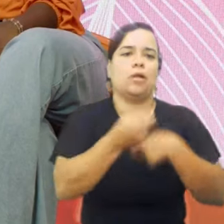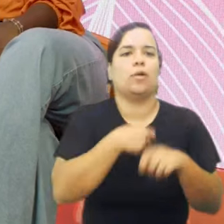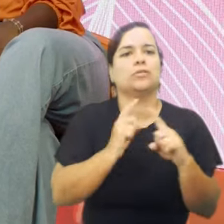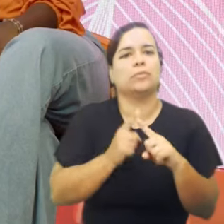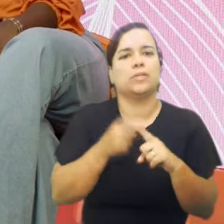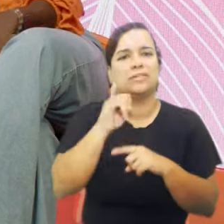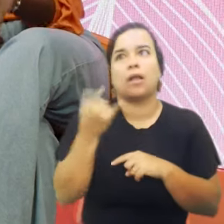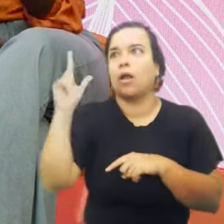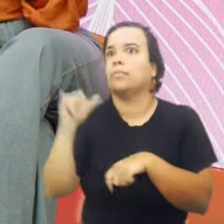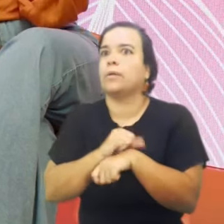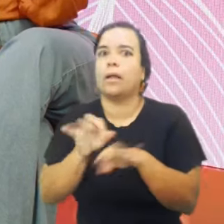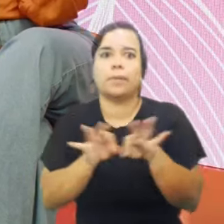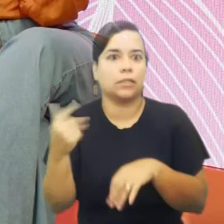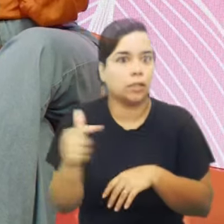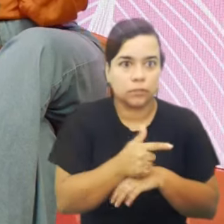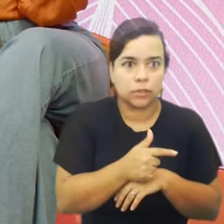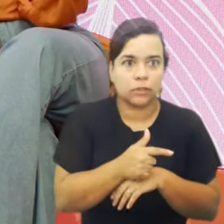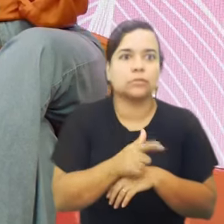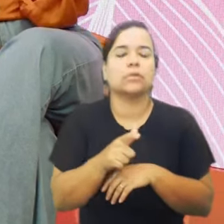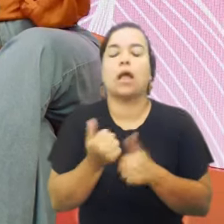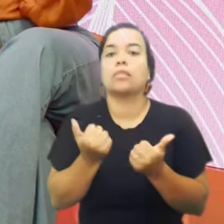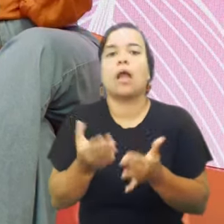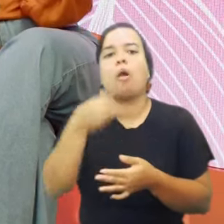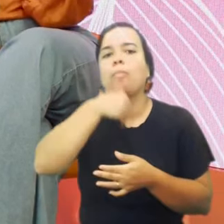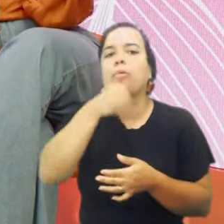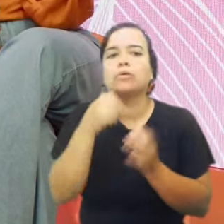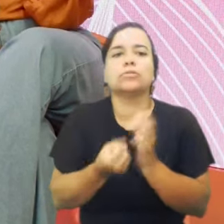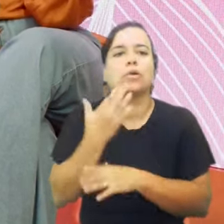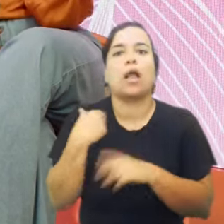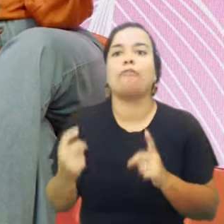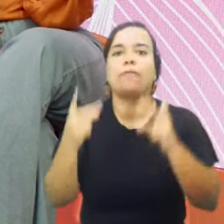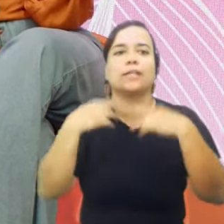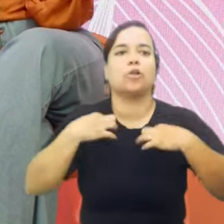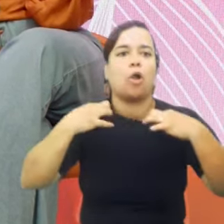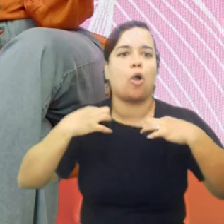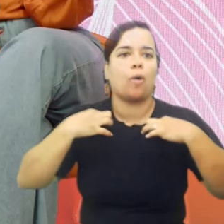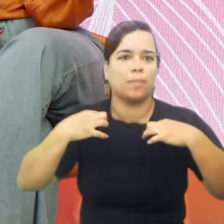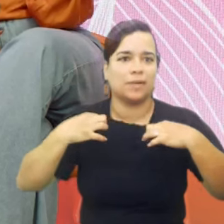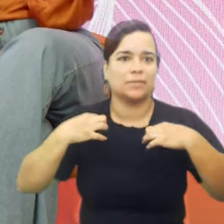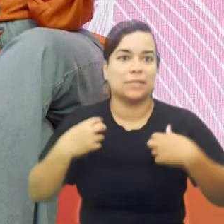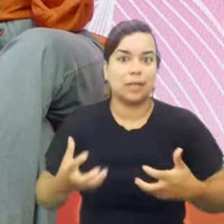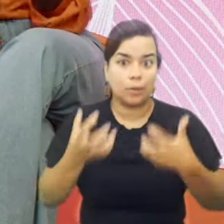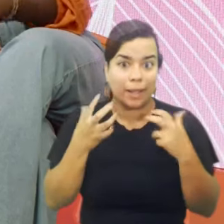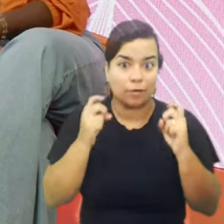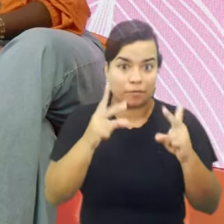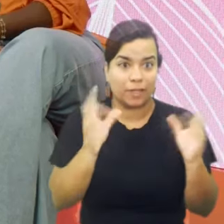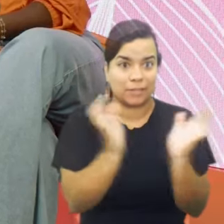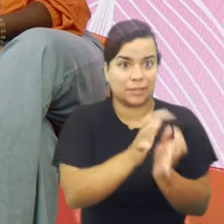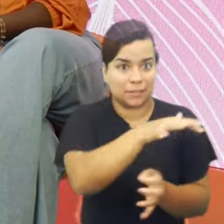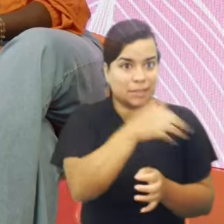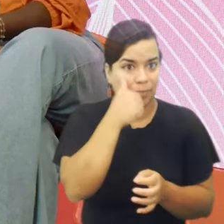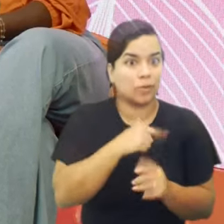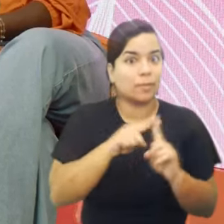da rota. Se a gente não tem um plano... Ah, surgiu uma oportunidade, tô vendendo roupa. Aí surgiu, eu quero vender para este nicho de